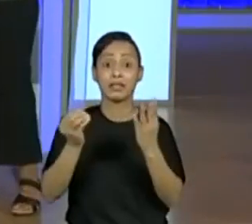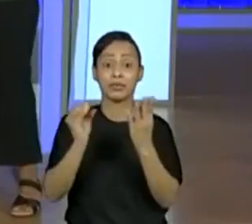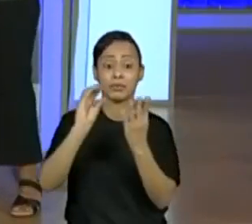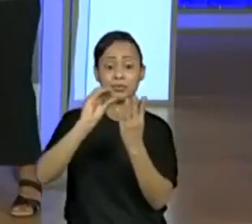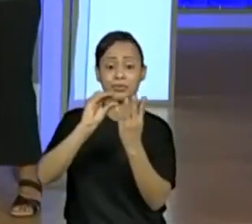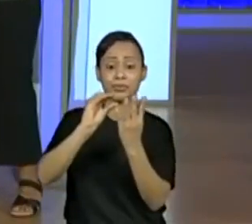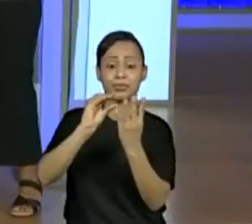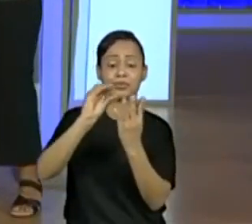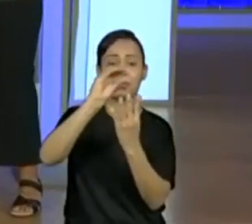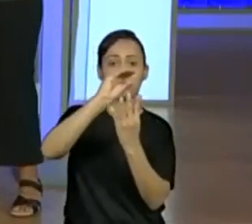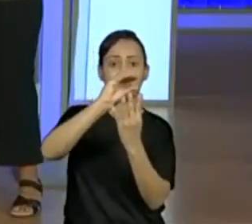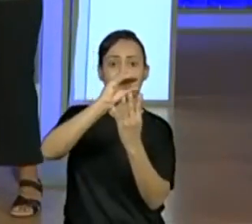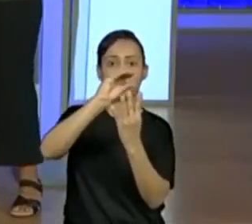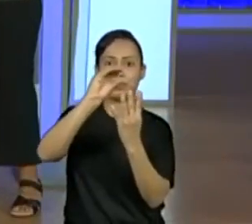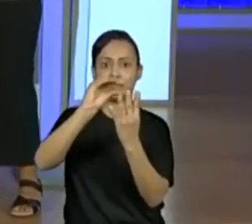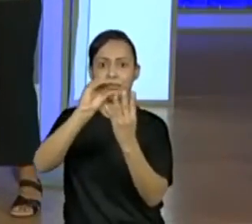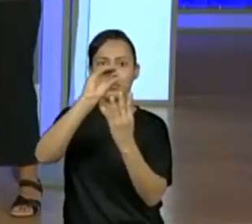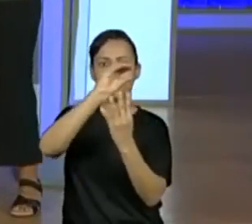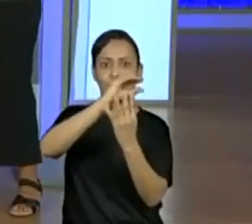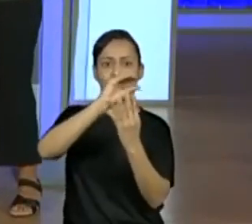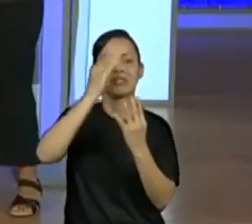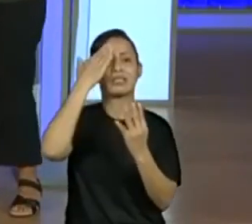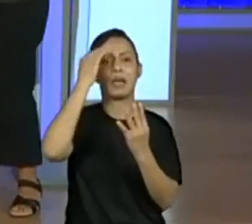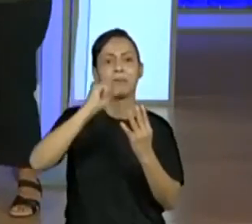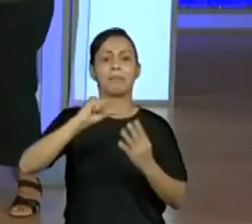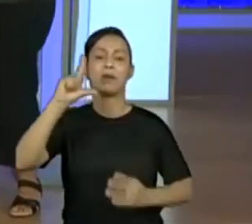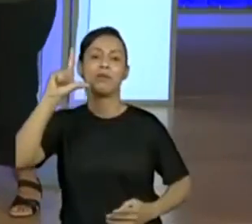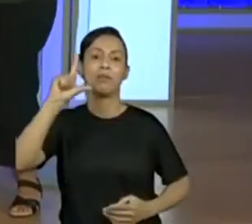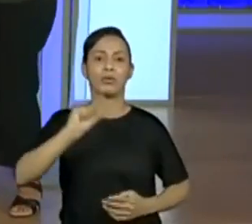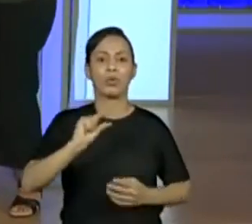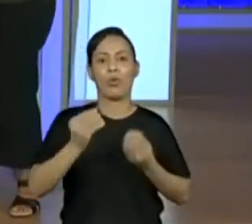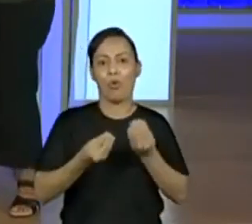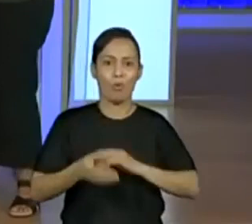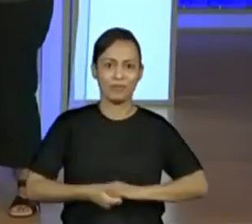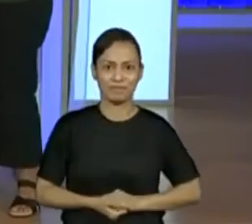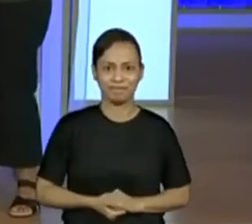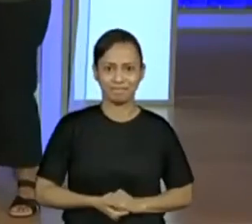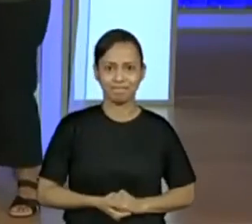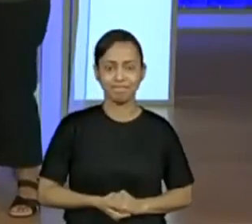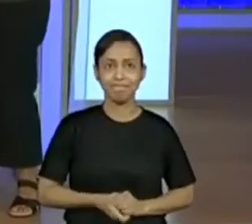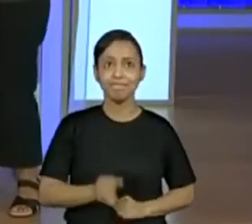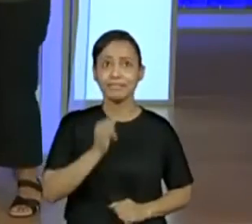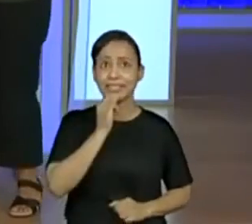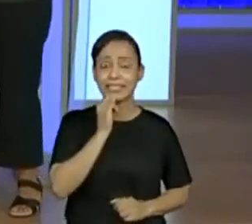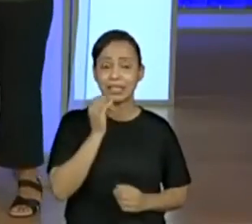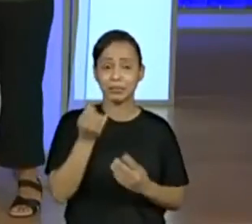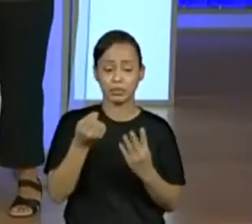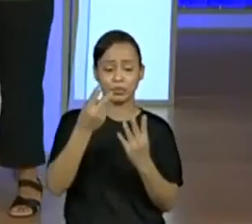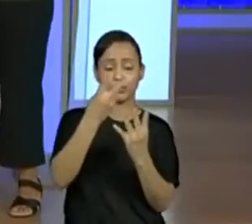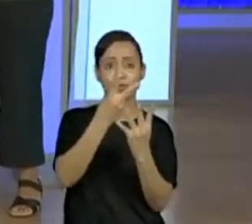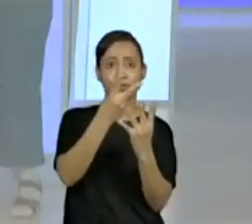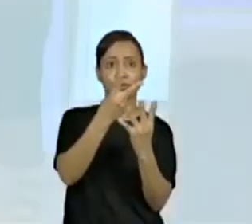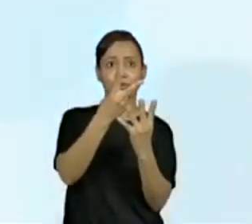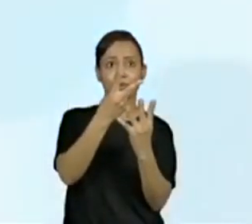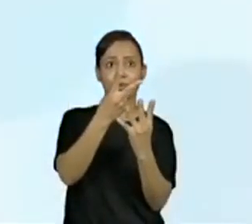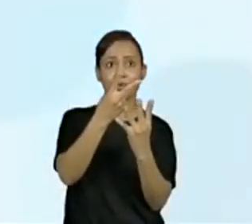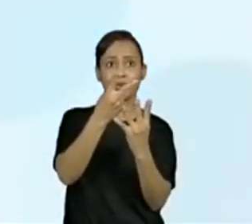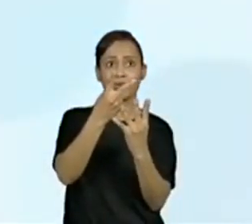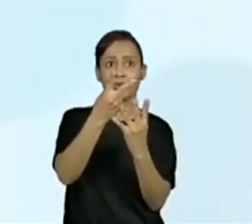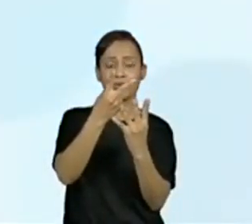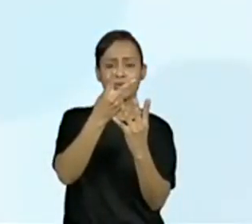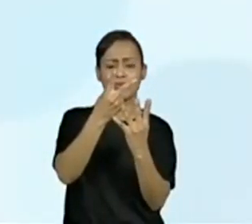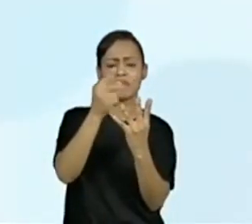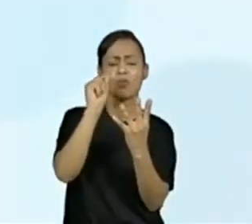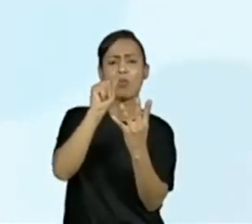Ele tem ali o seu valor definido. Por exemplo, esse 2 aqui, ele vale apenas 2? Observem